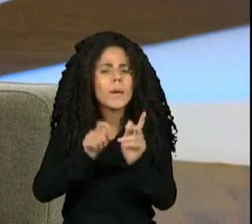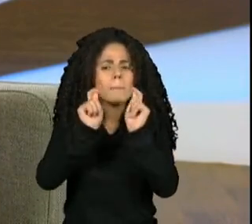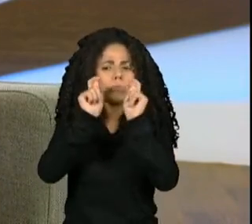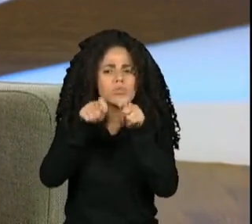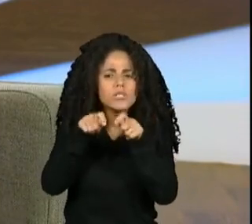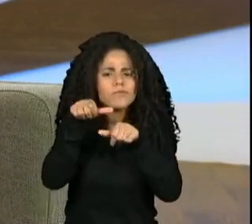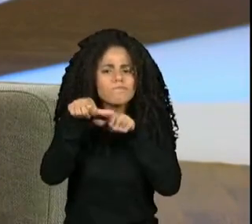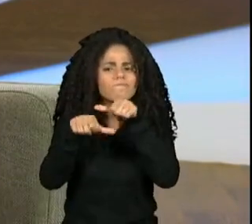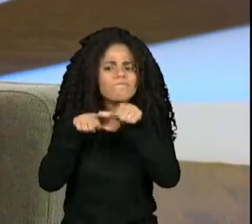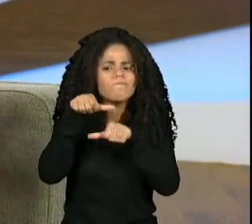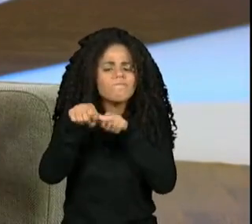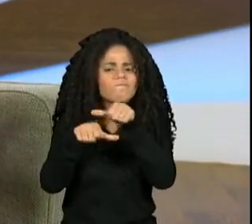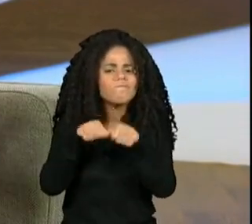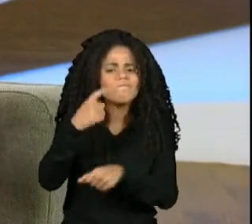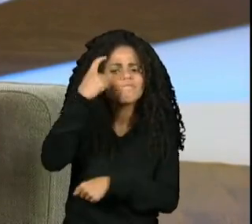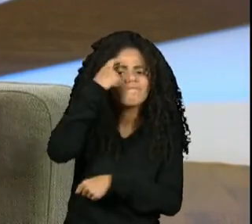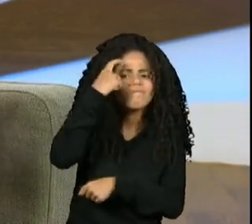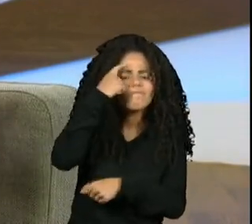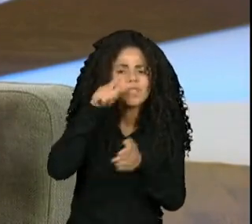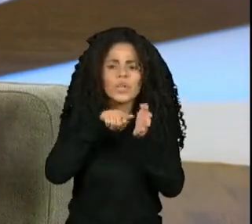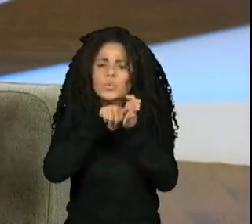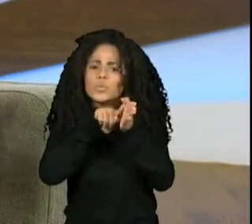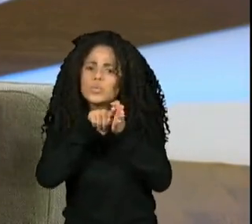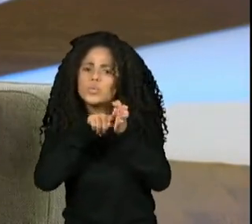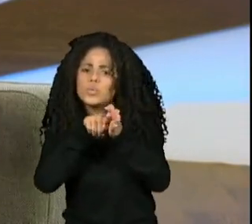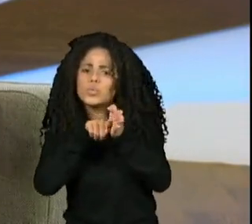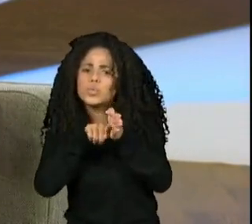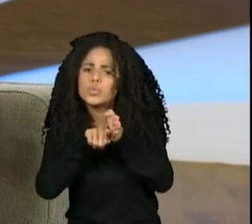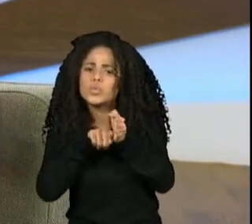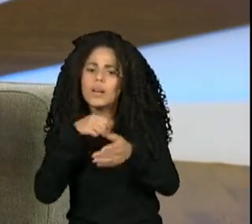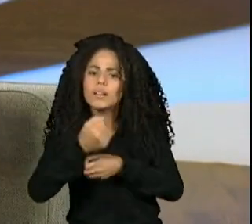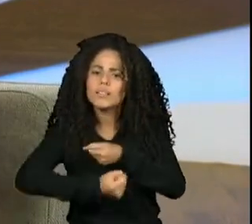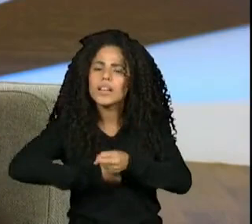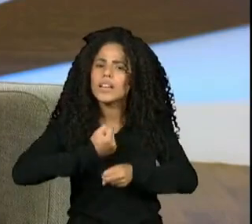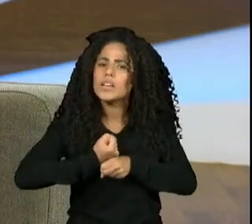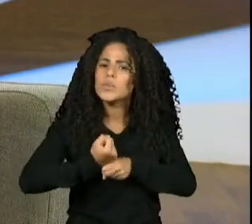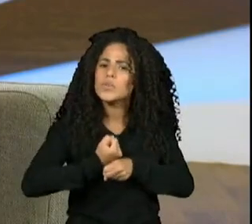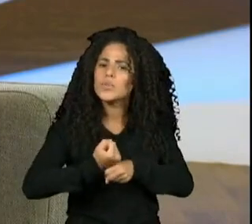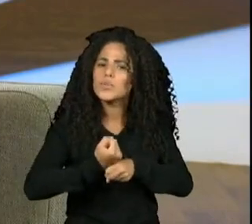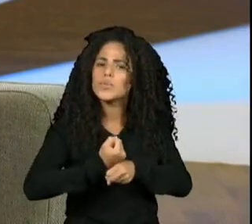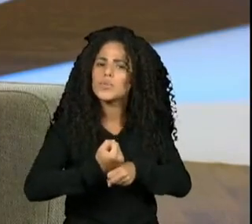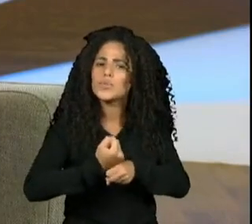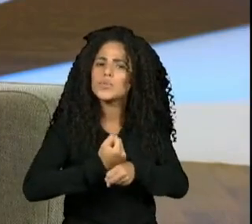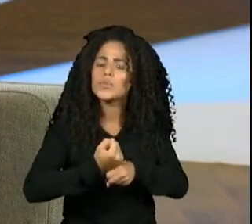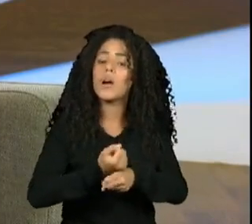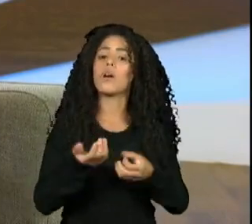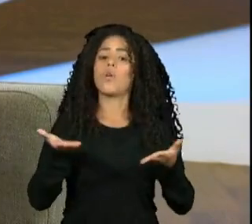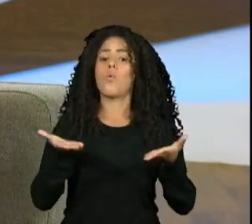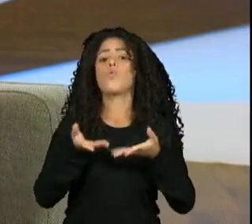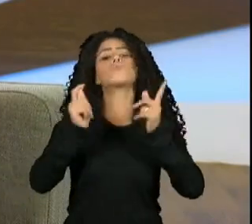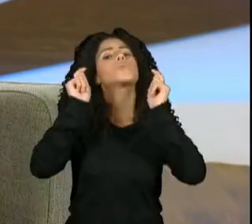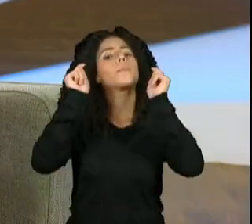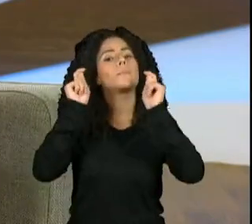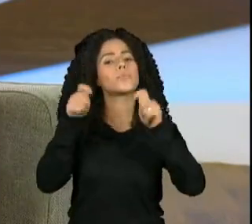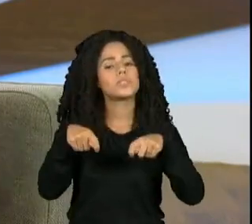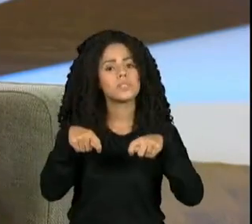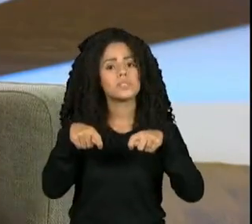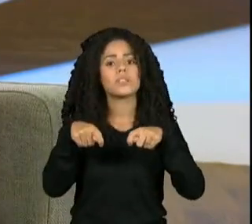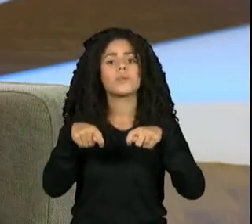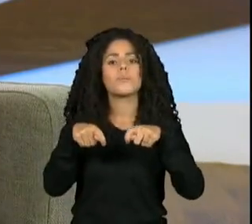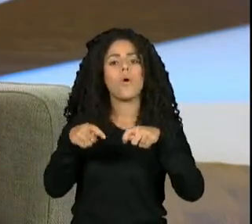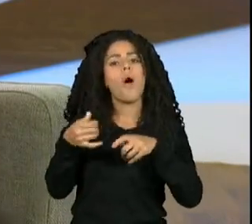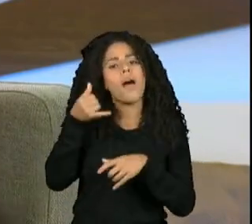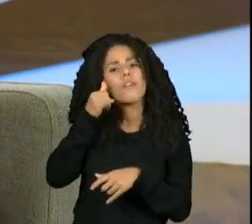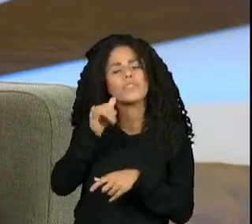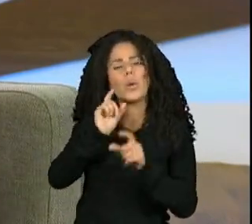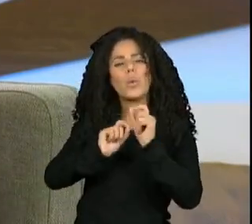Então, várias tecnologias que foram descobertas nos últimos anos estão permitindo que a gente possa, hoje, editar,